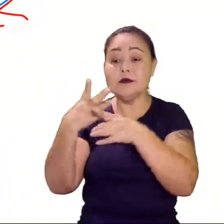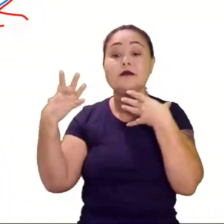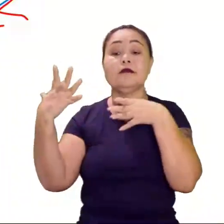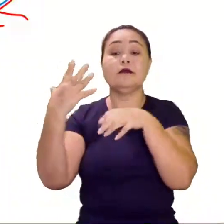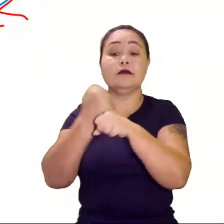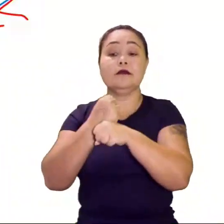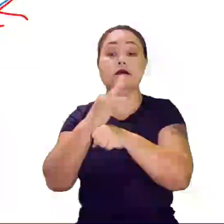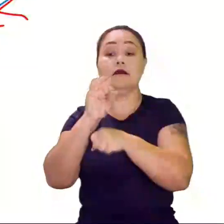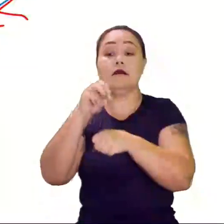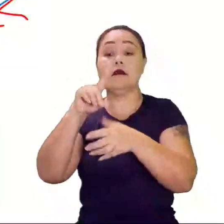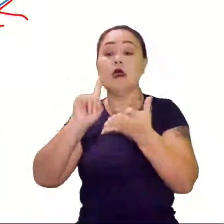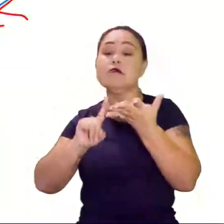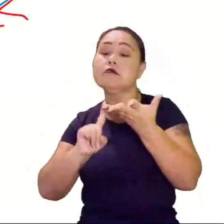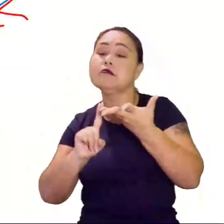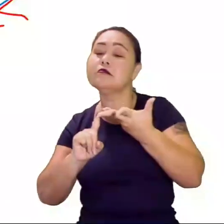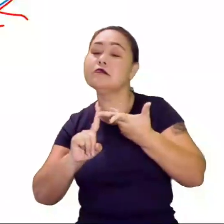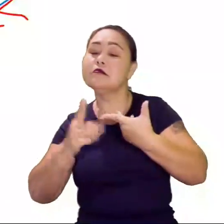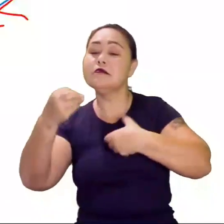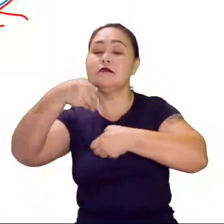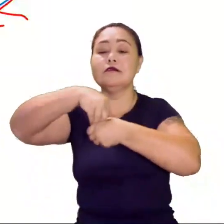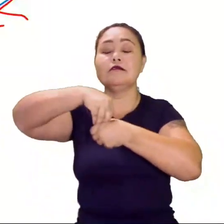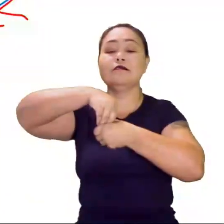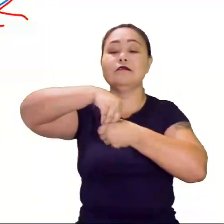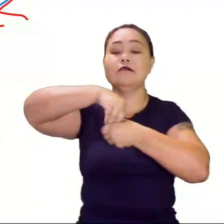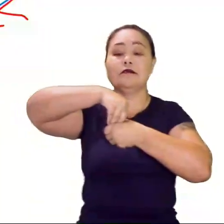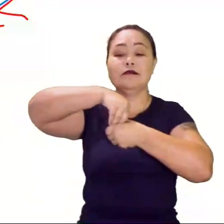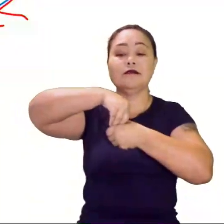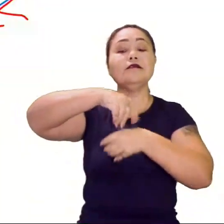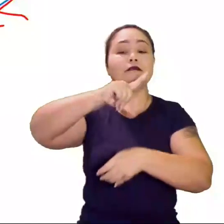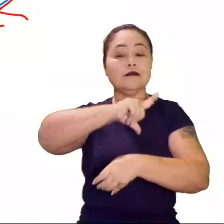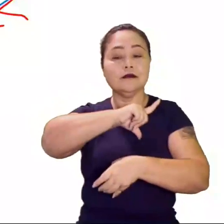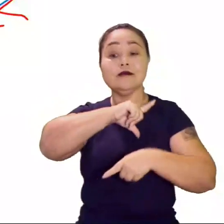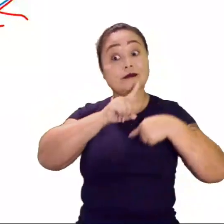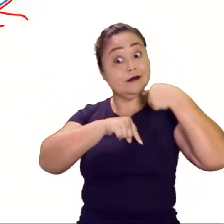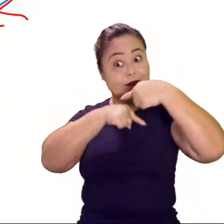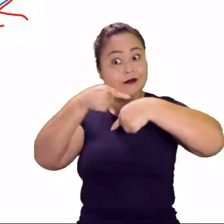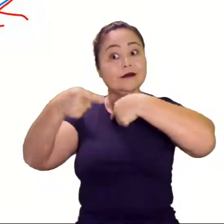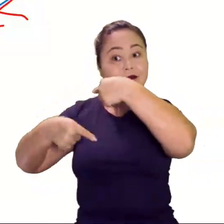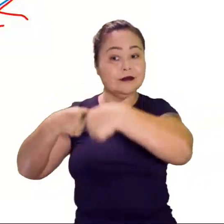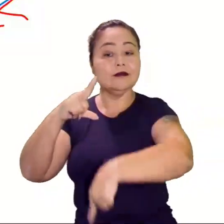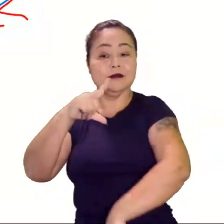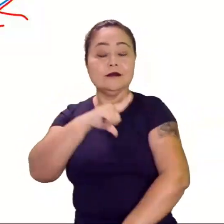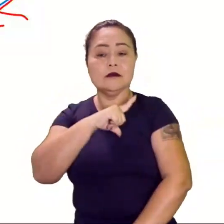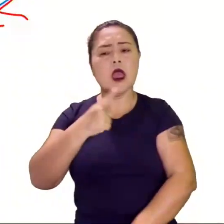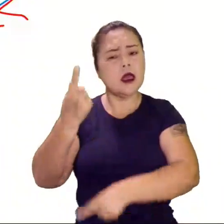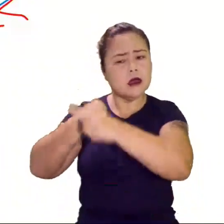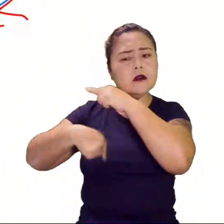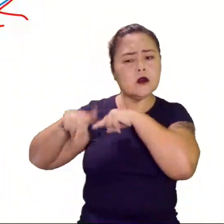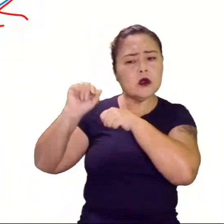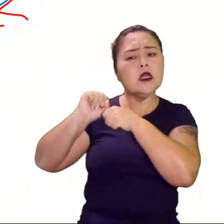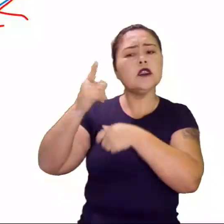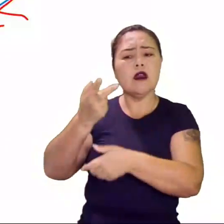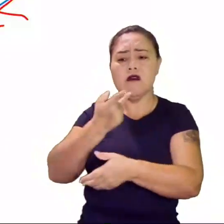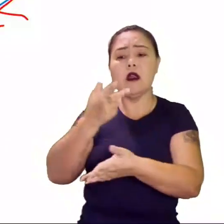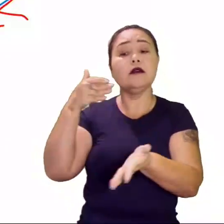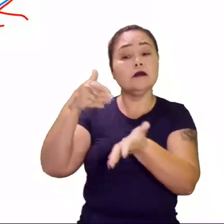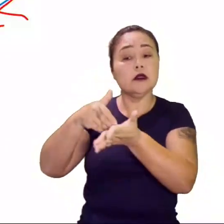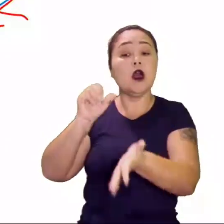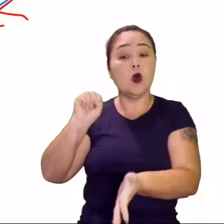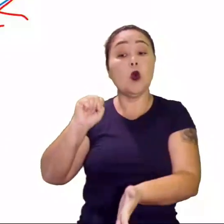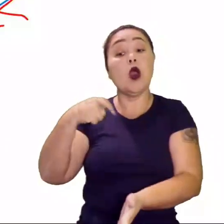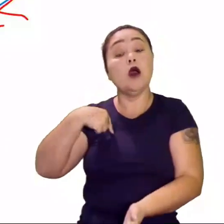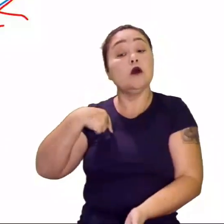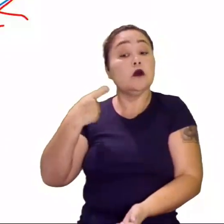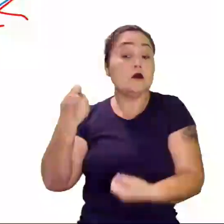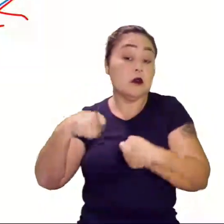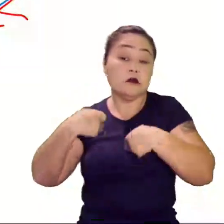primeiro eu preciso achar a quantidade de termos que a minha sequência tem. Naquela anterior já dizia que era 8, né? Então não precisava